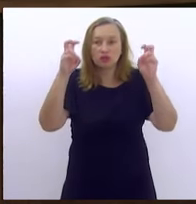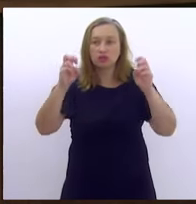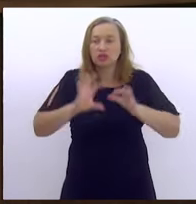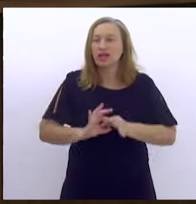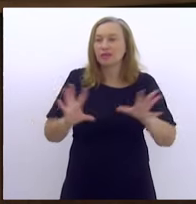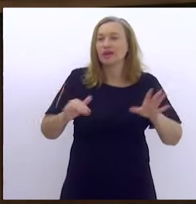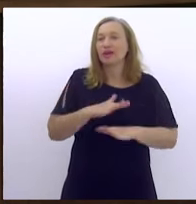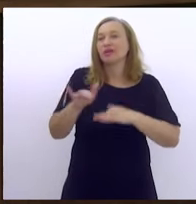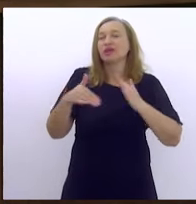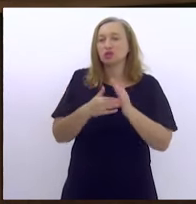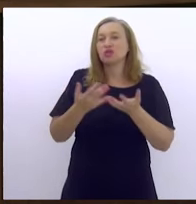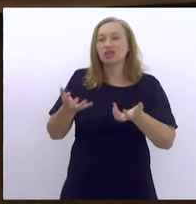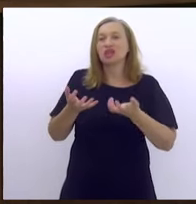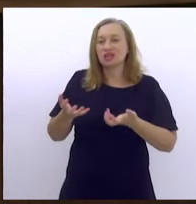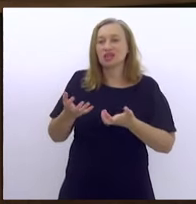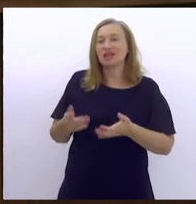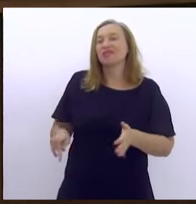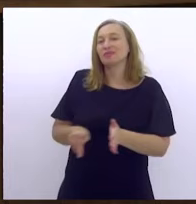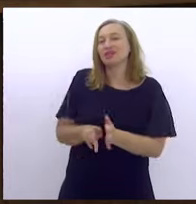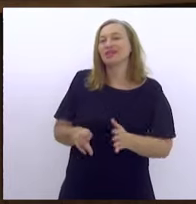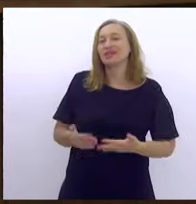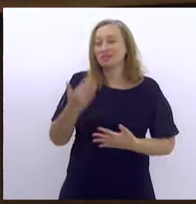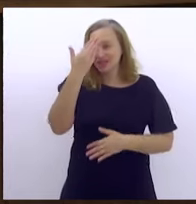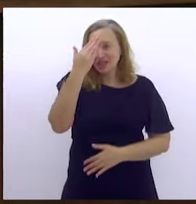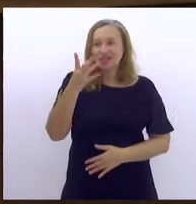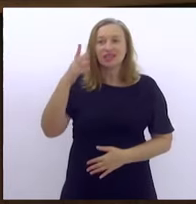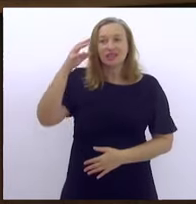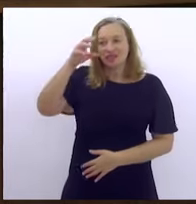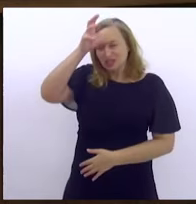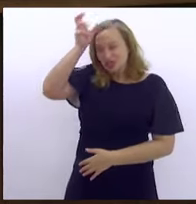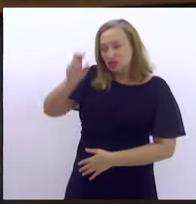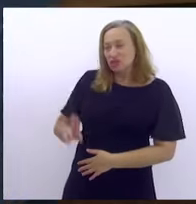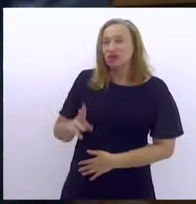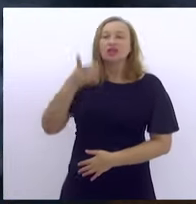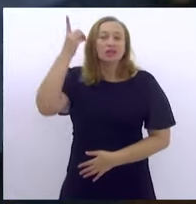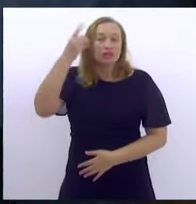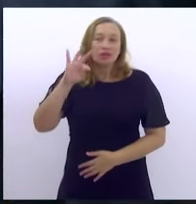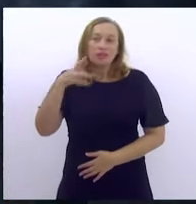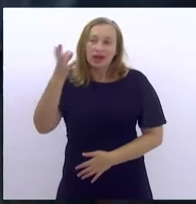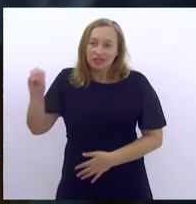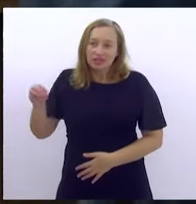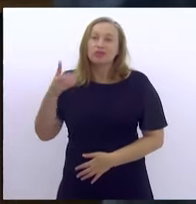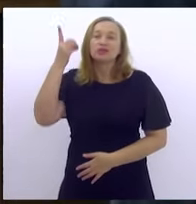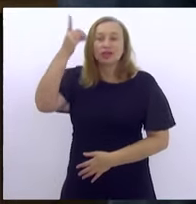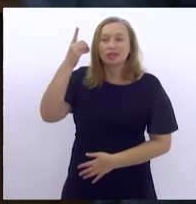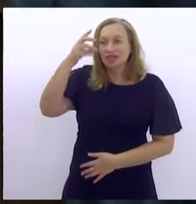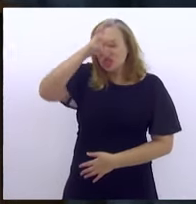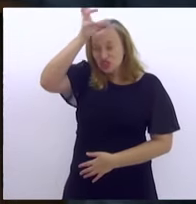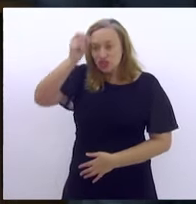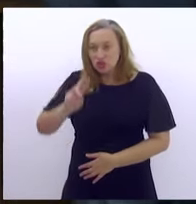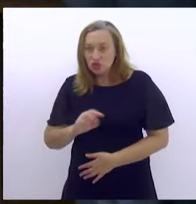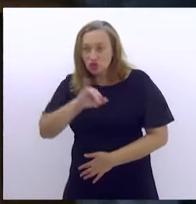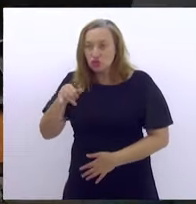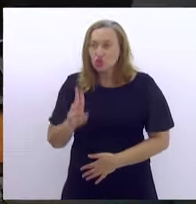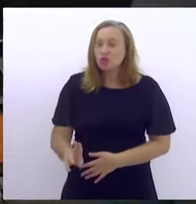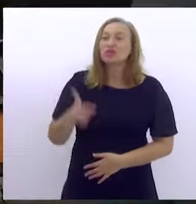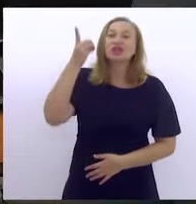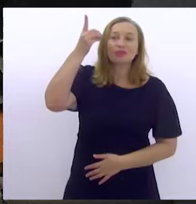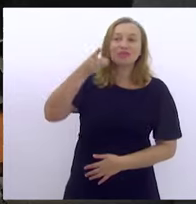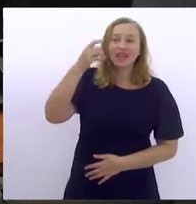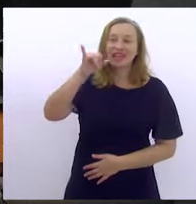liberada para todos aqueles que quiserem fazer parte. Obrigado, Tia Ju. Deputado Brazão, coautor, deputada Tia Ju, deputada Índia